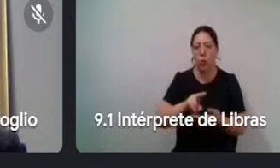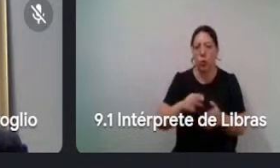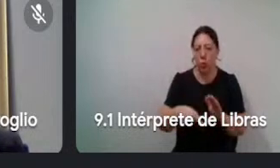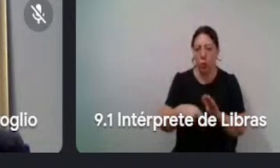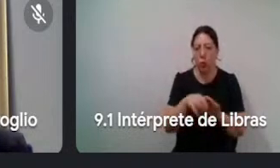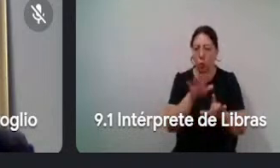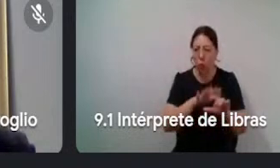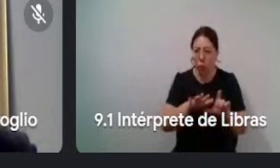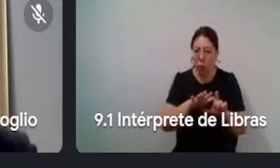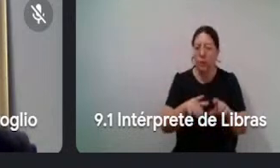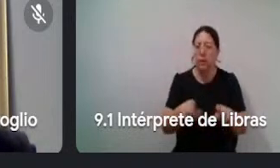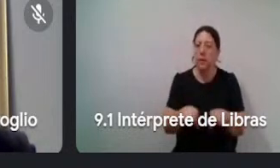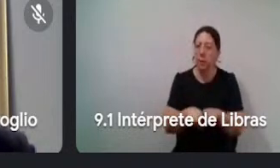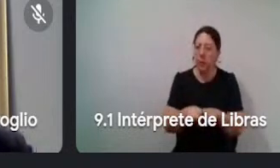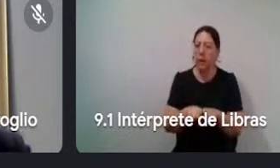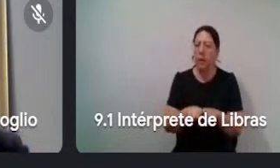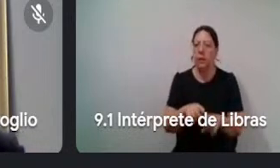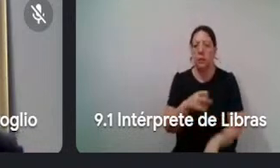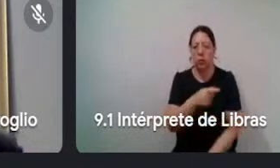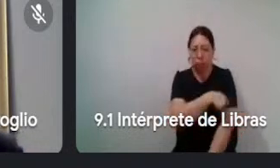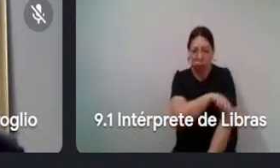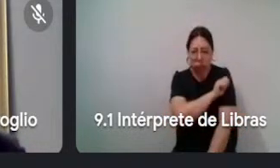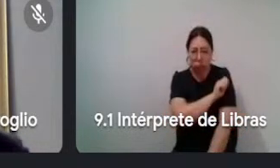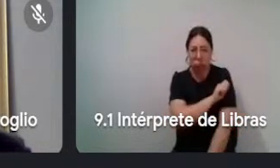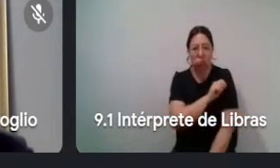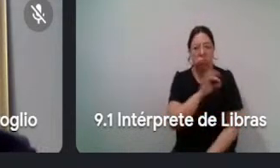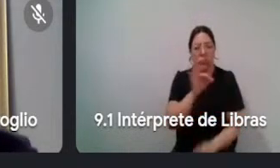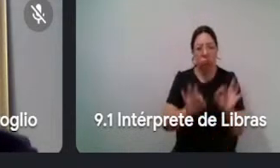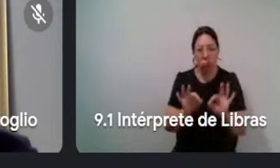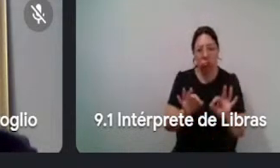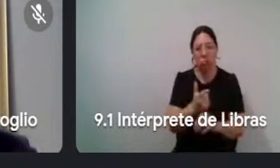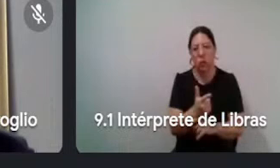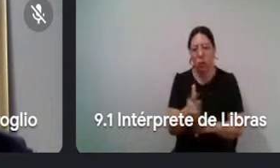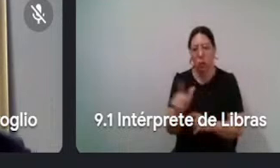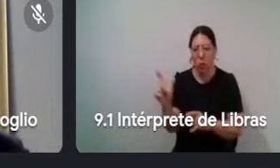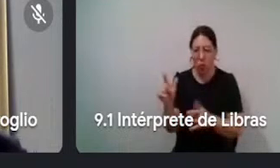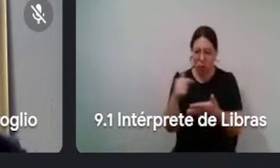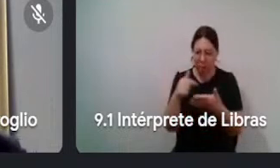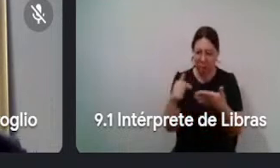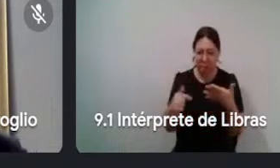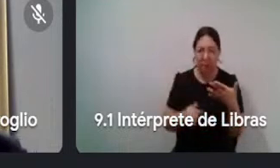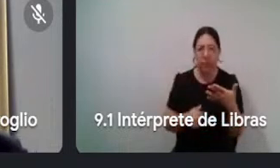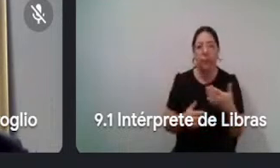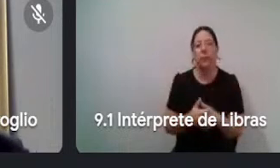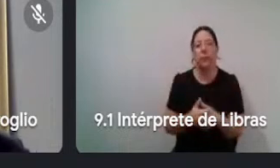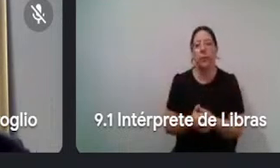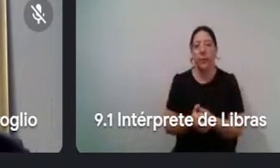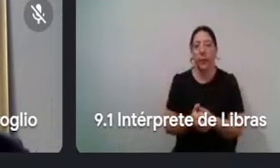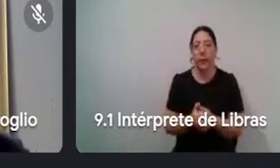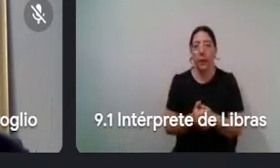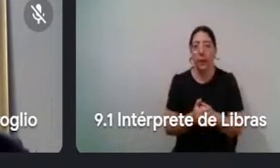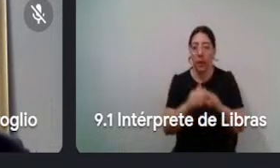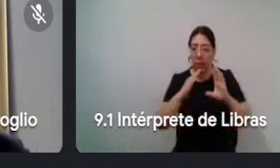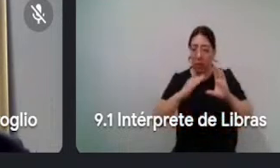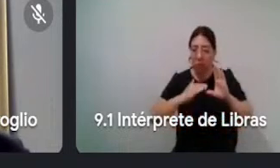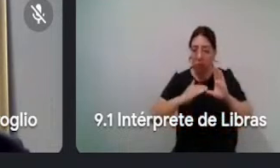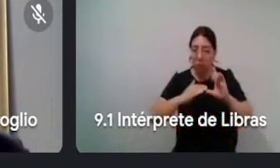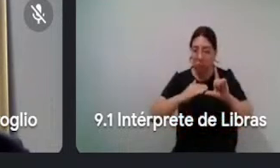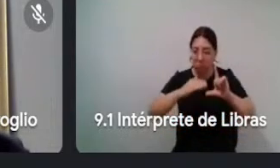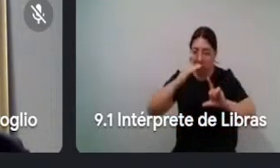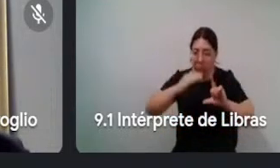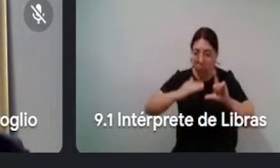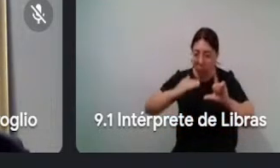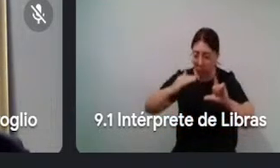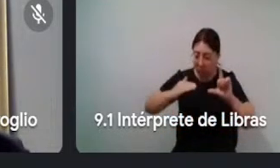de justiça, entre outros. Disponibilização de ferramenta de estatística processual do PGJE do